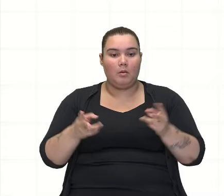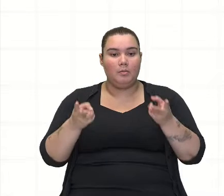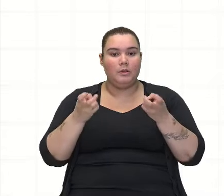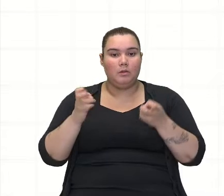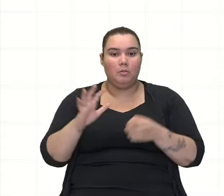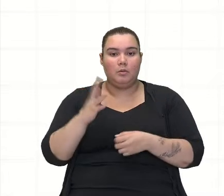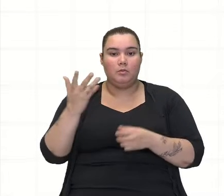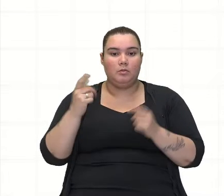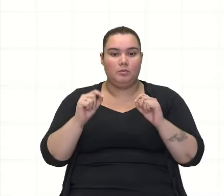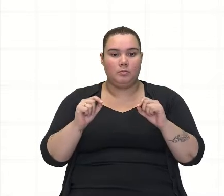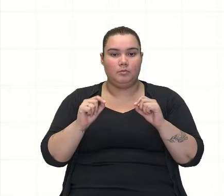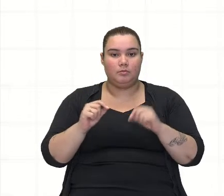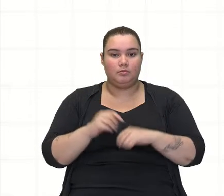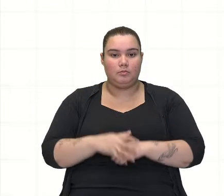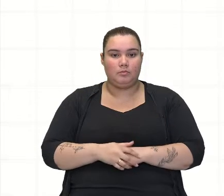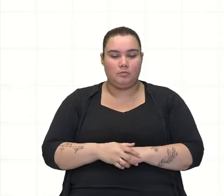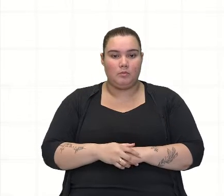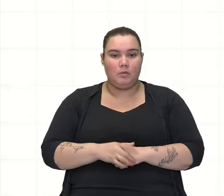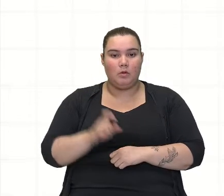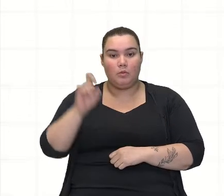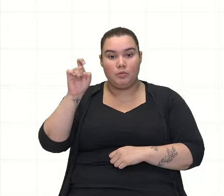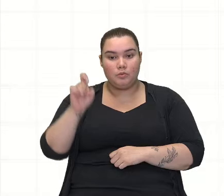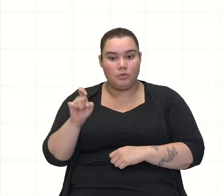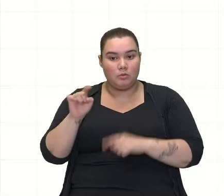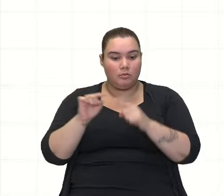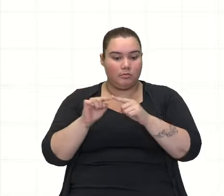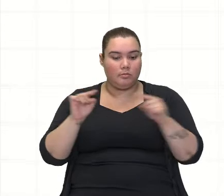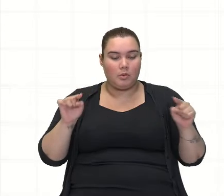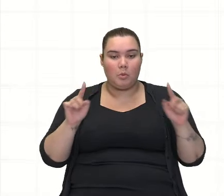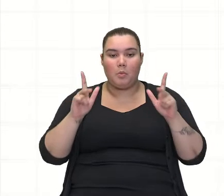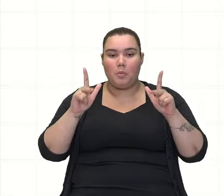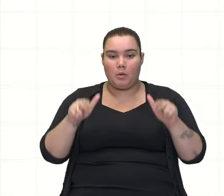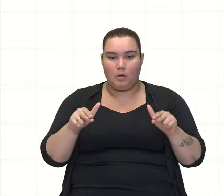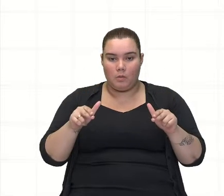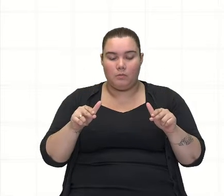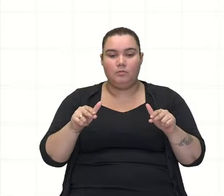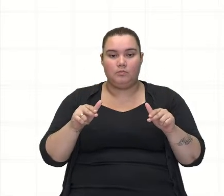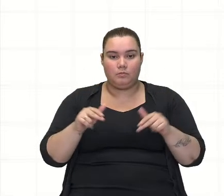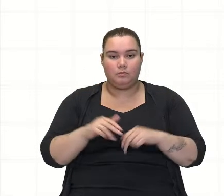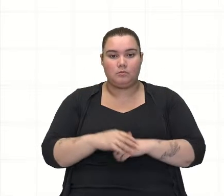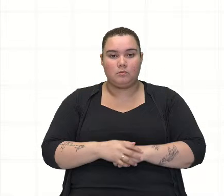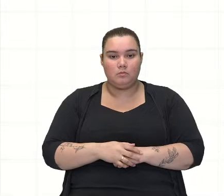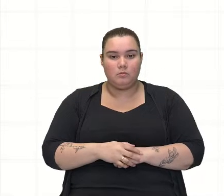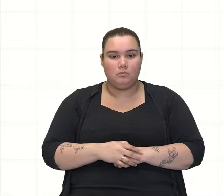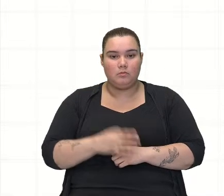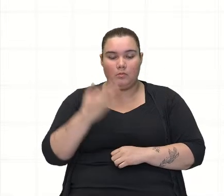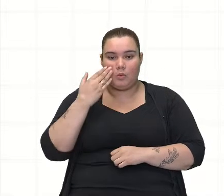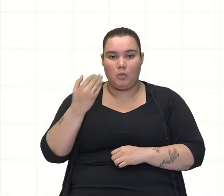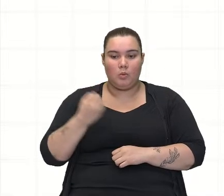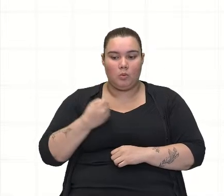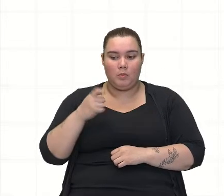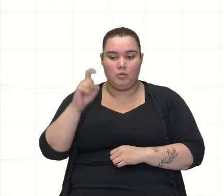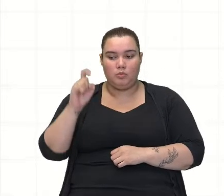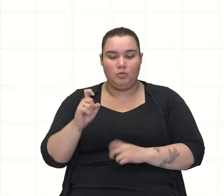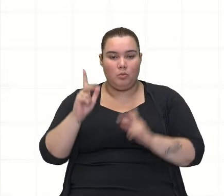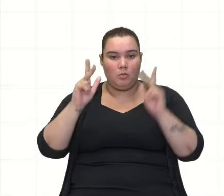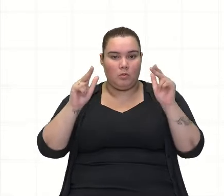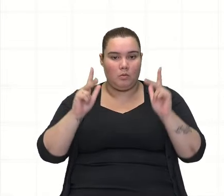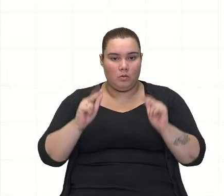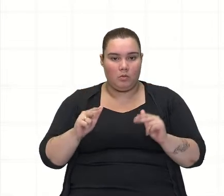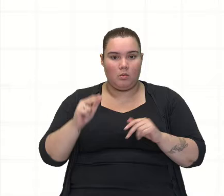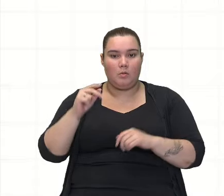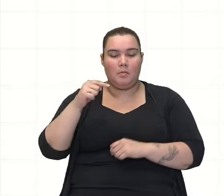ó. A coordenada X é a mesma, tá? Vocês têm o mesmo valor em X, né?